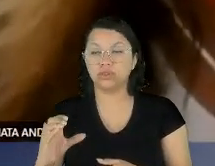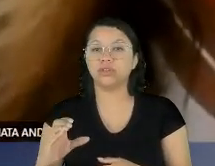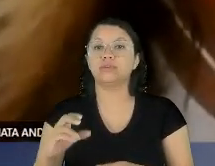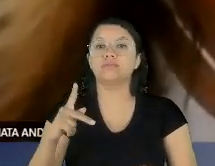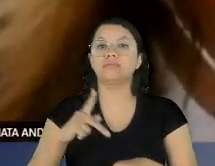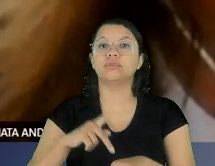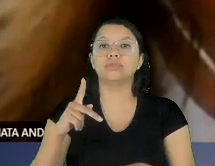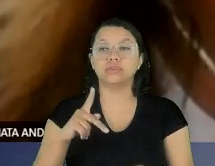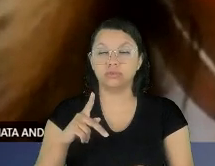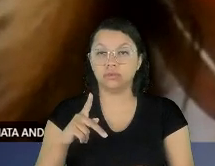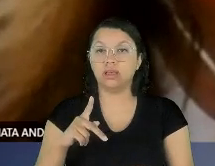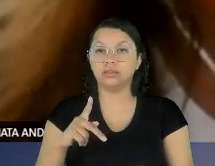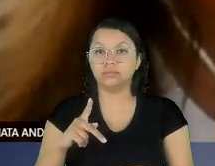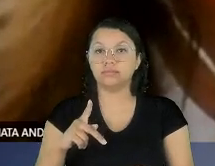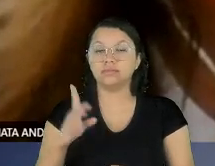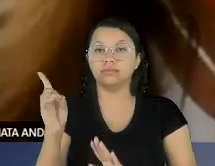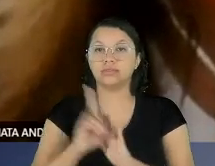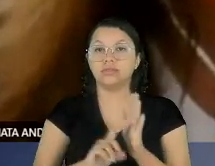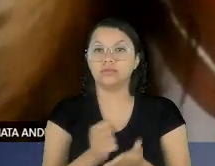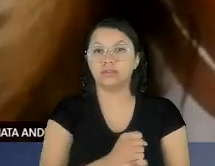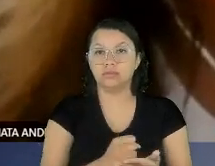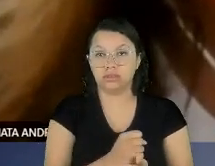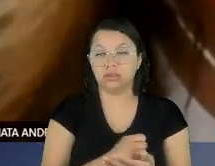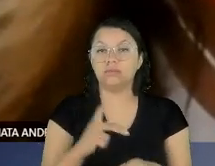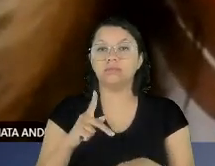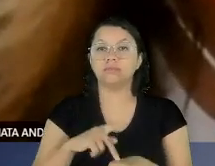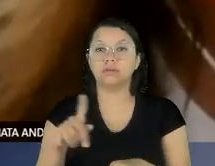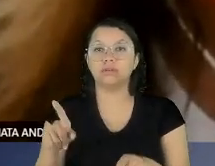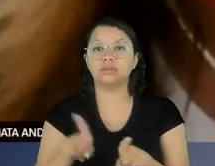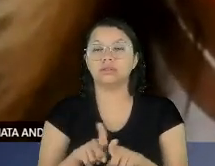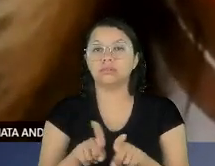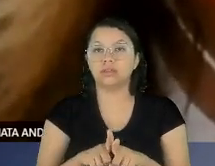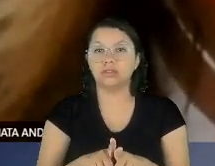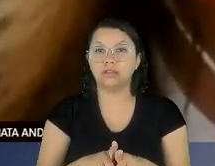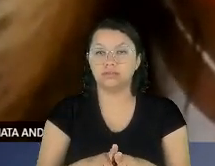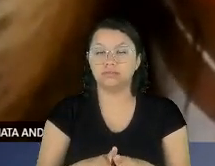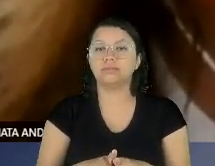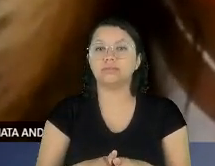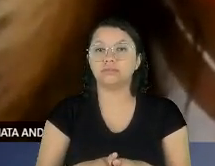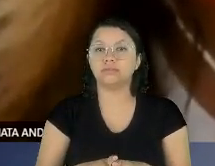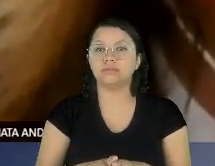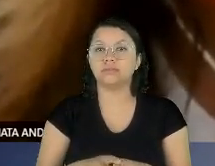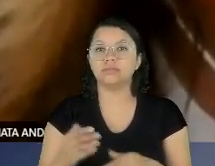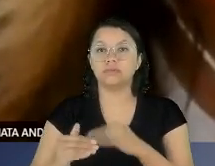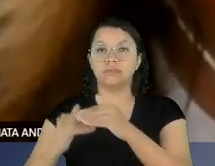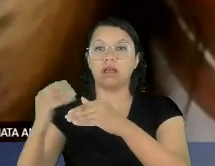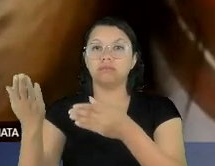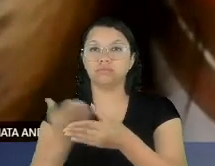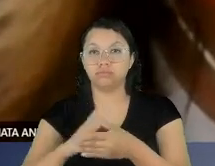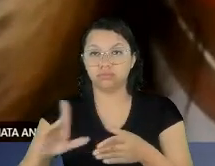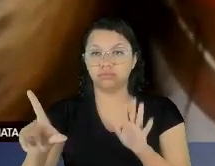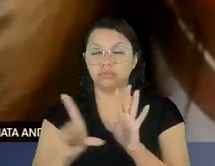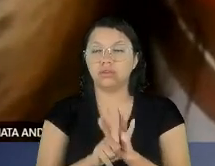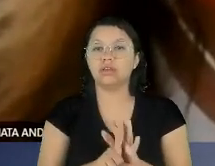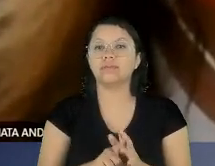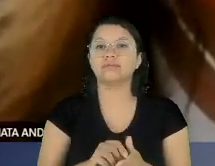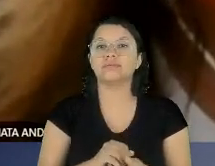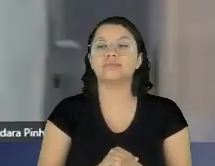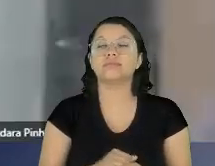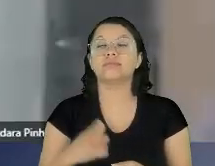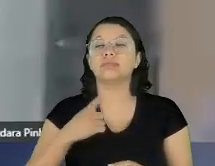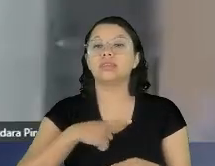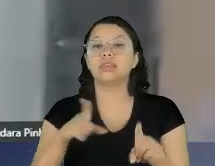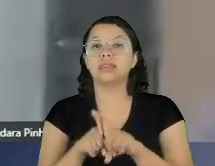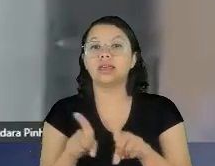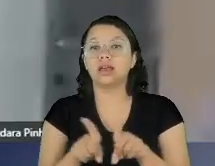Direitos Fundamentais pelo IBC-CRIM e pós-graduada em Devido Processo Legal pela FAAP. E a gente